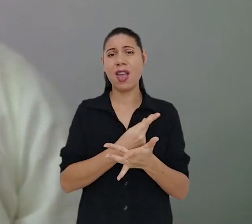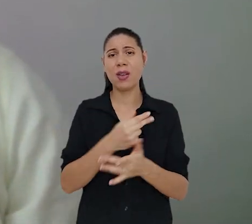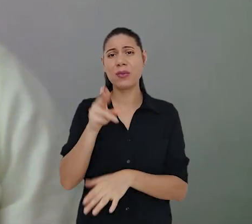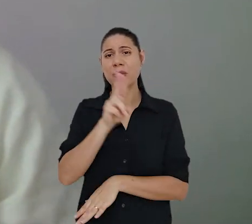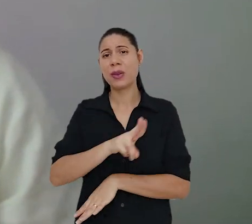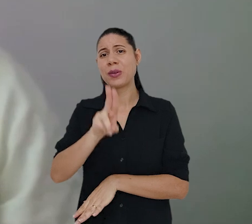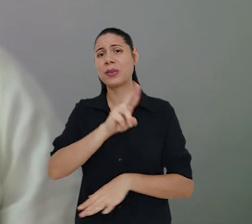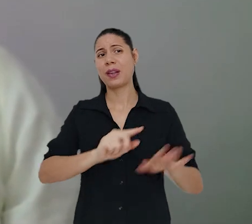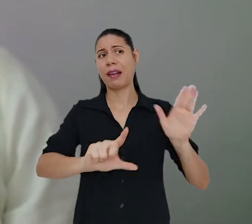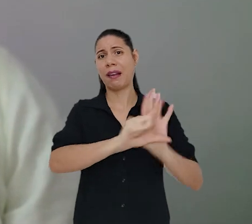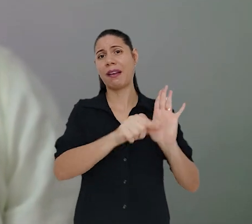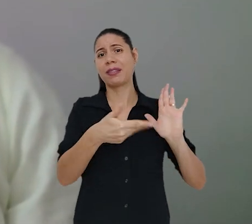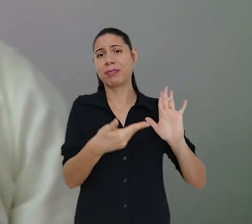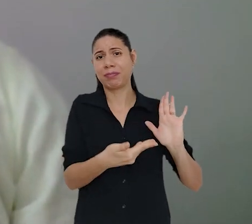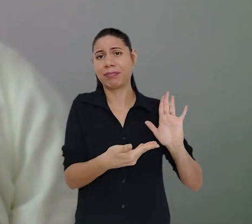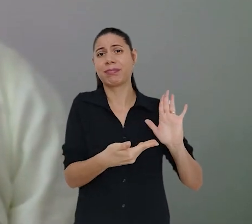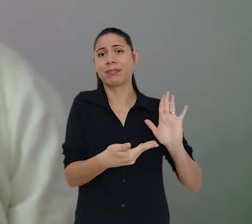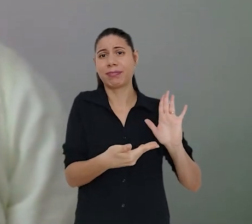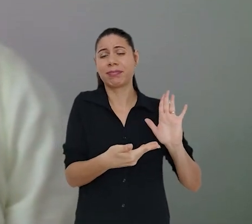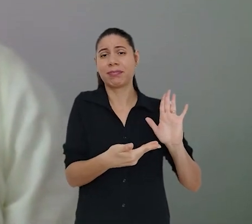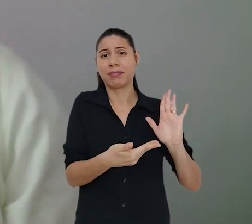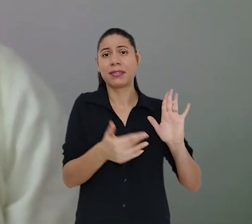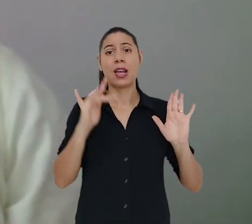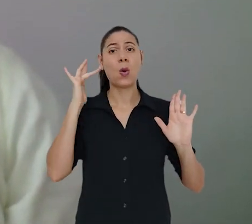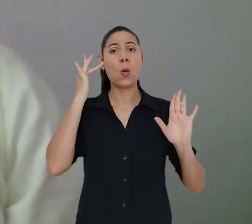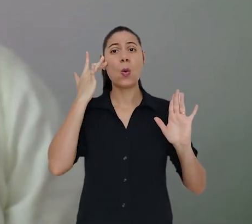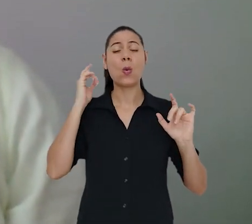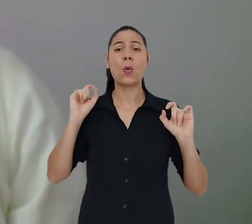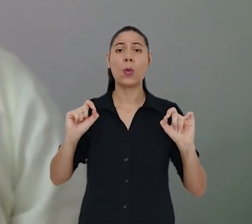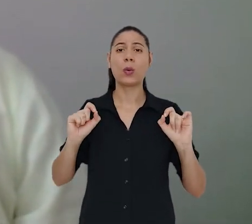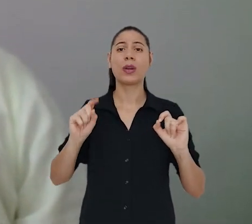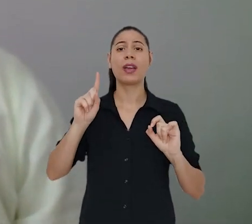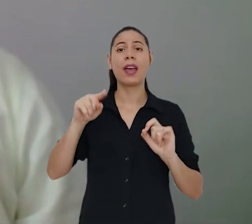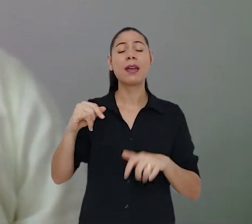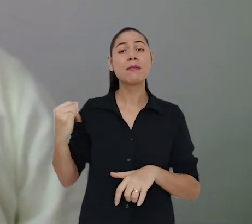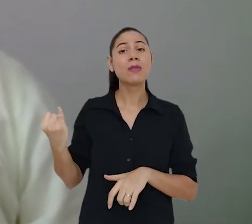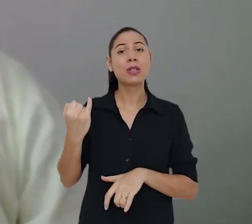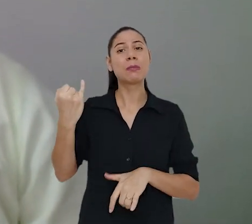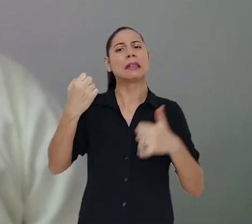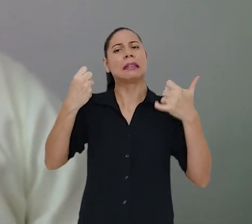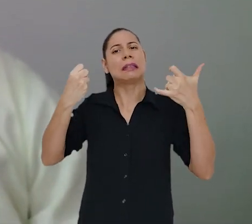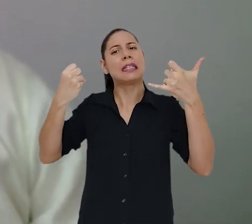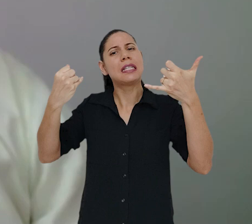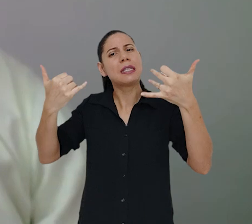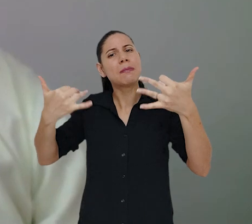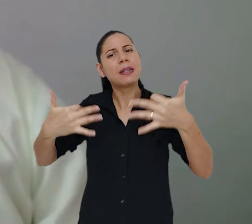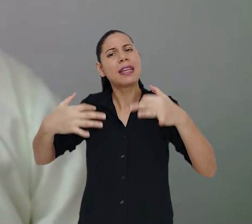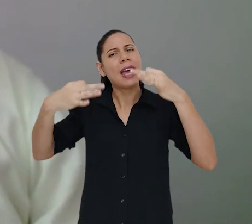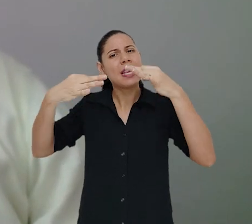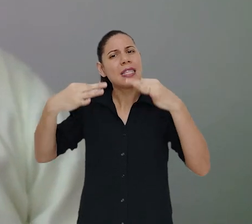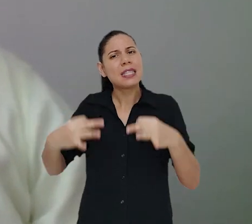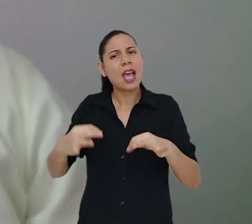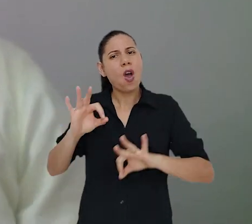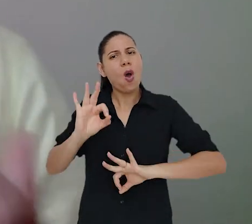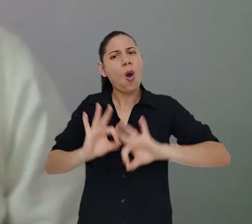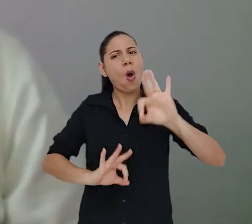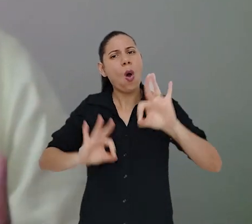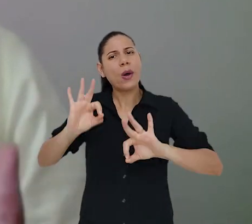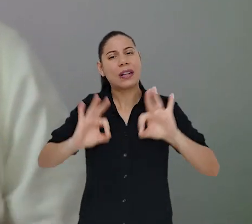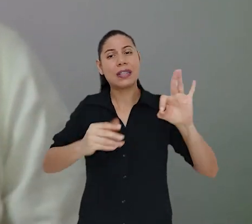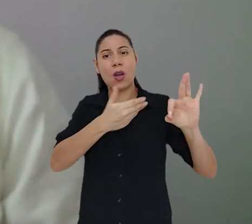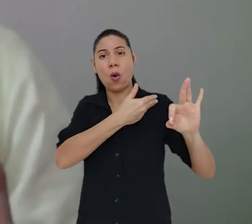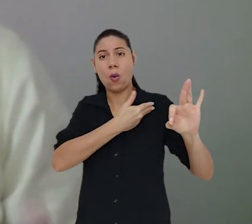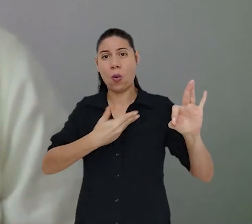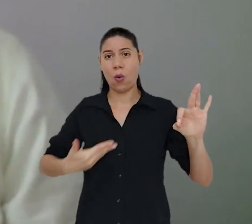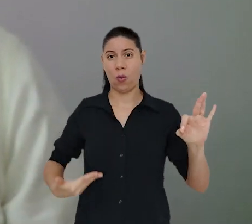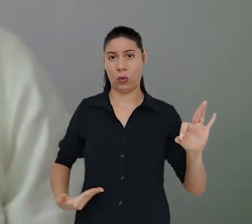aplicação da legislação vigente. Então, eu acho que é mais importante estruturar o Estado, né, como a gente